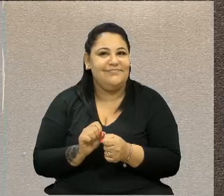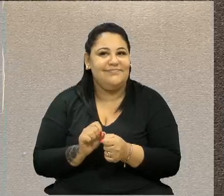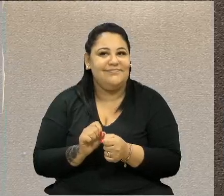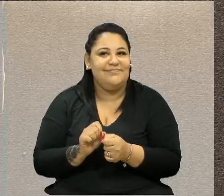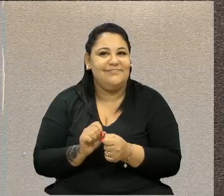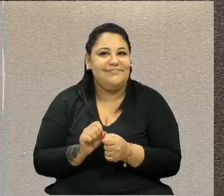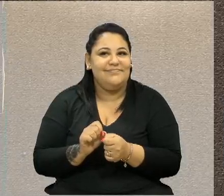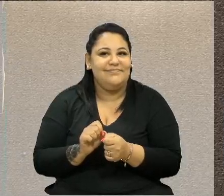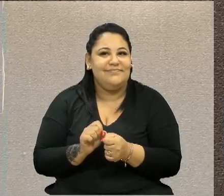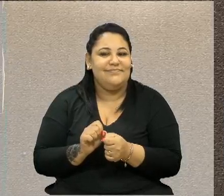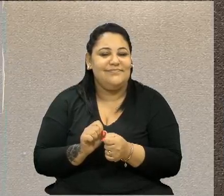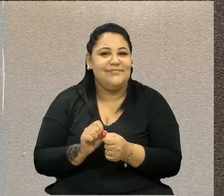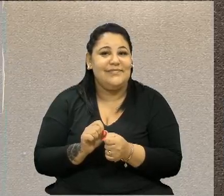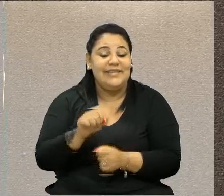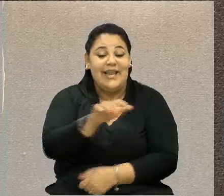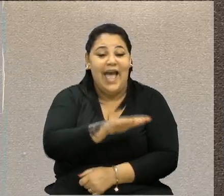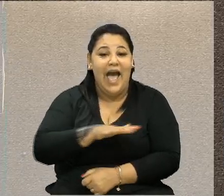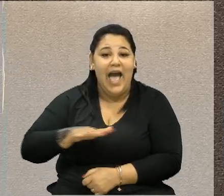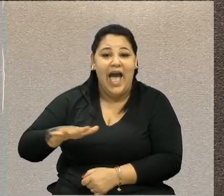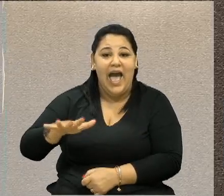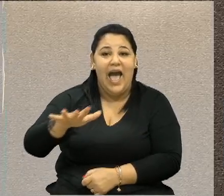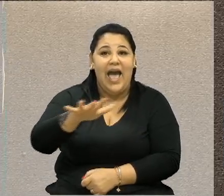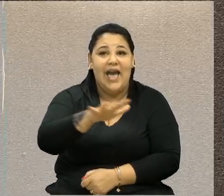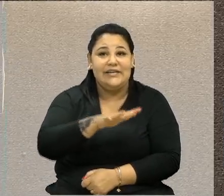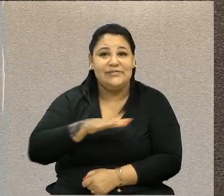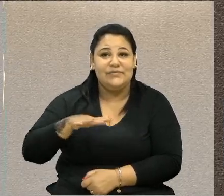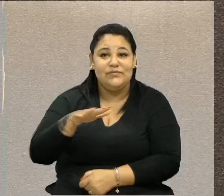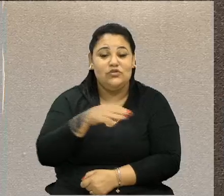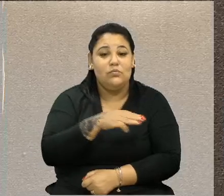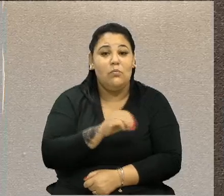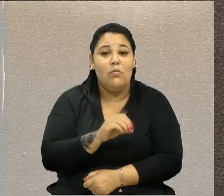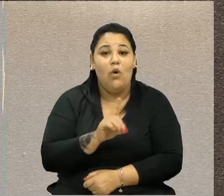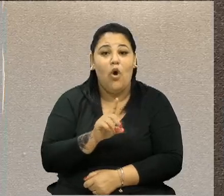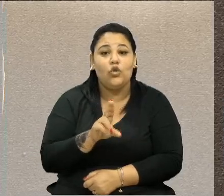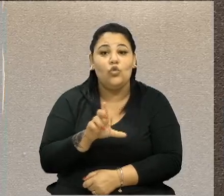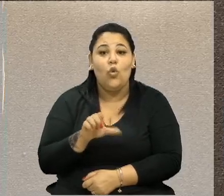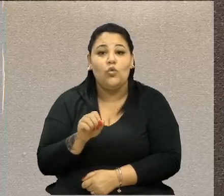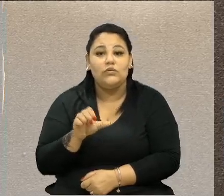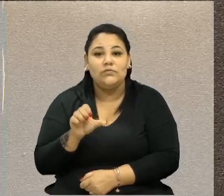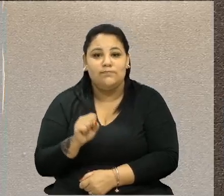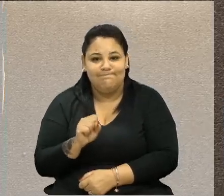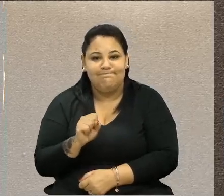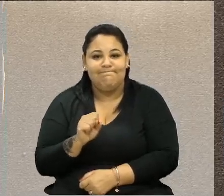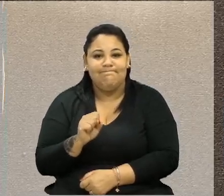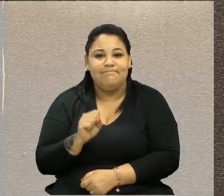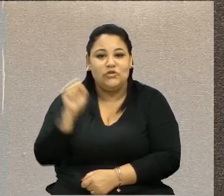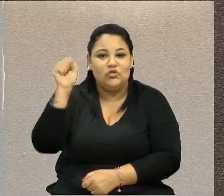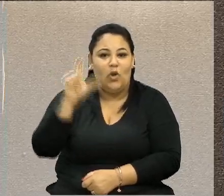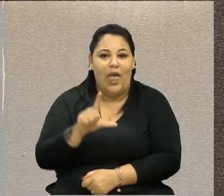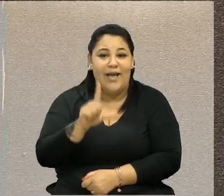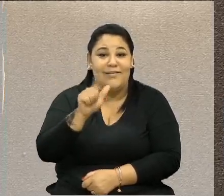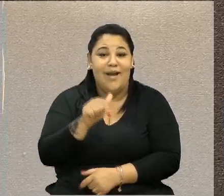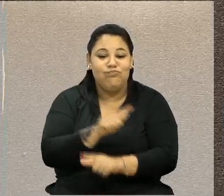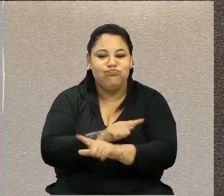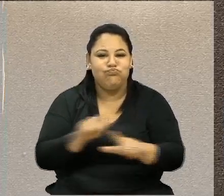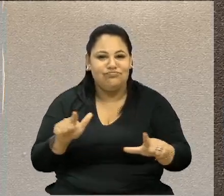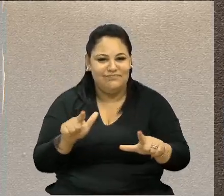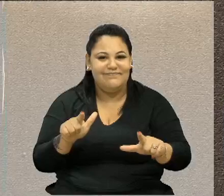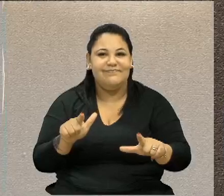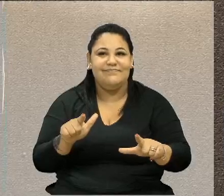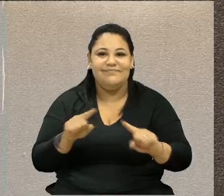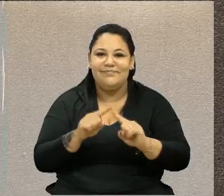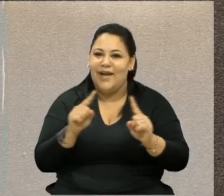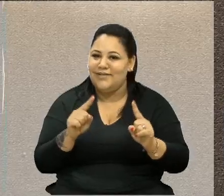módulos fotovoltaicos. Isso é um erro, né? Porque energia limpa é importante esse projeto, sim, mas aumentar impostos